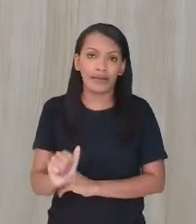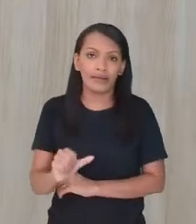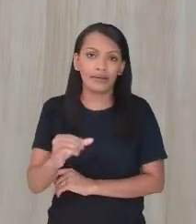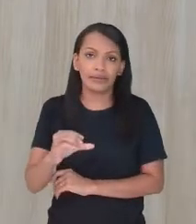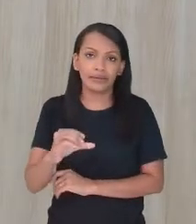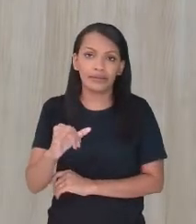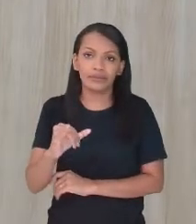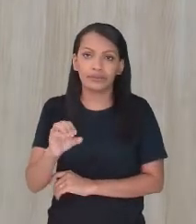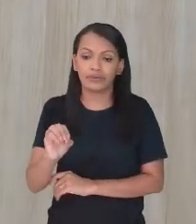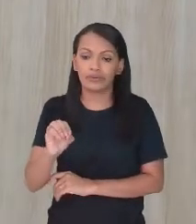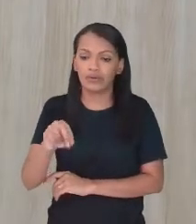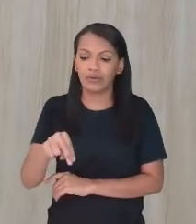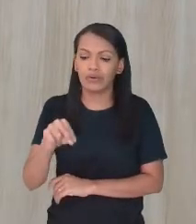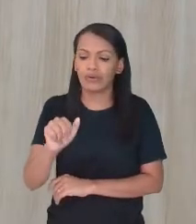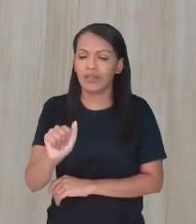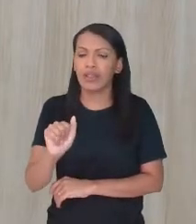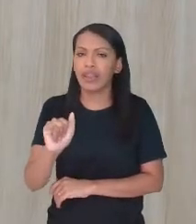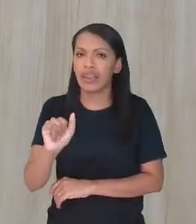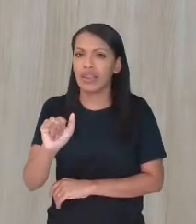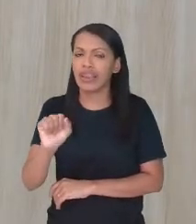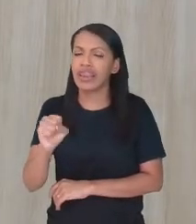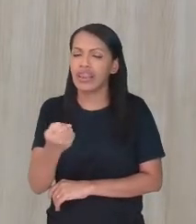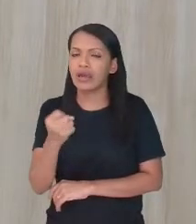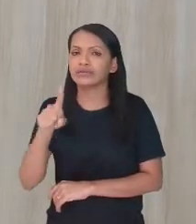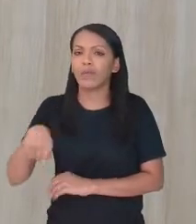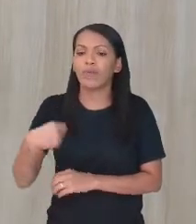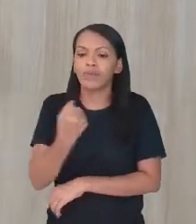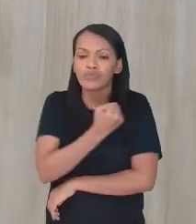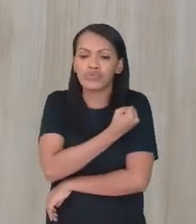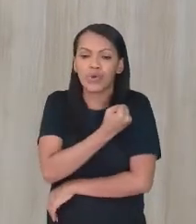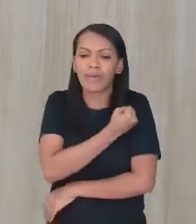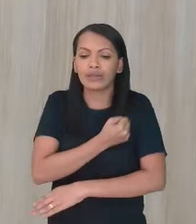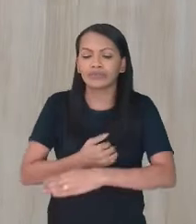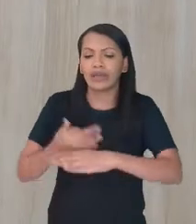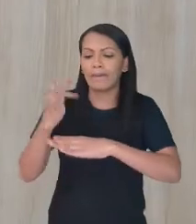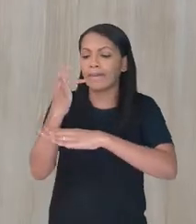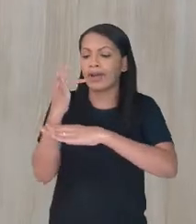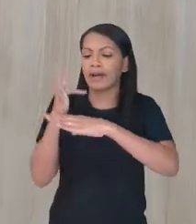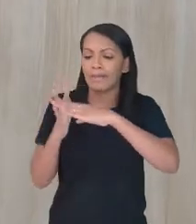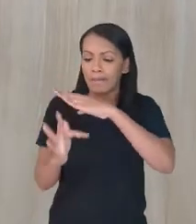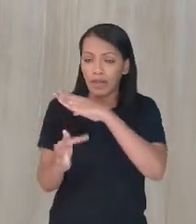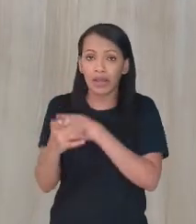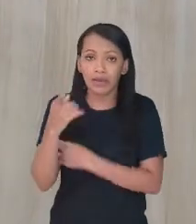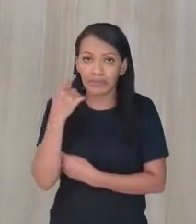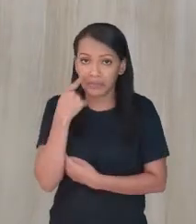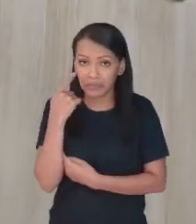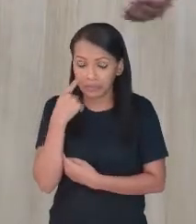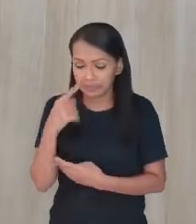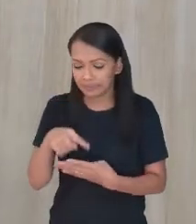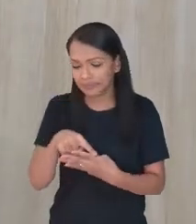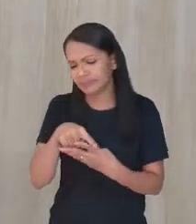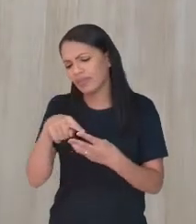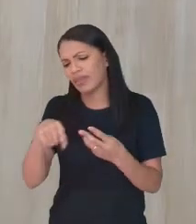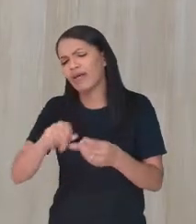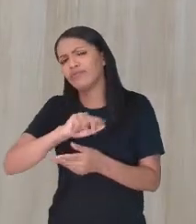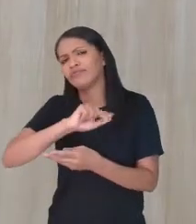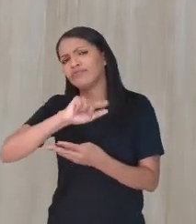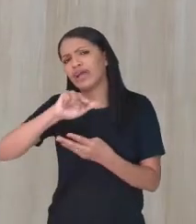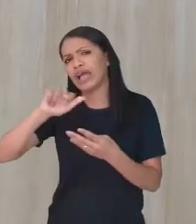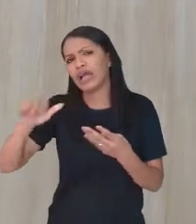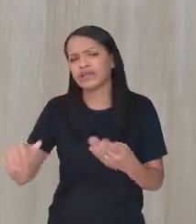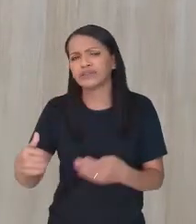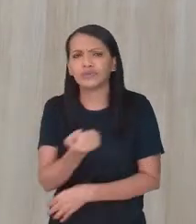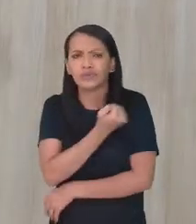números escritos em forma de fração. Então, você pode ver que não para no conjunto dos números racionais, tá? Vão surgindo